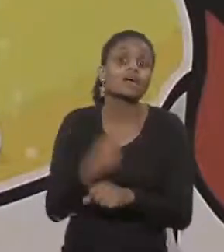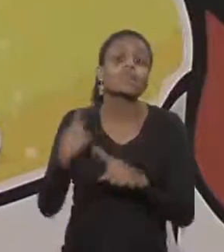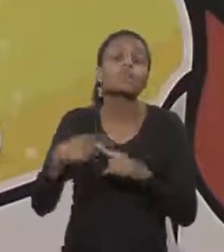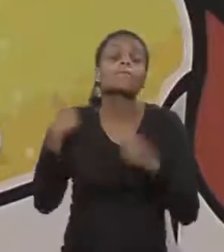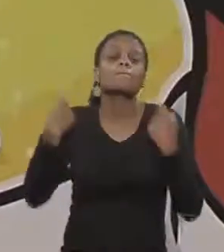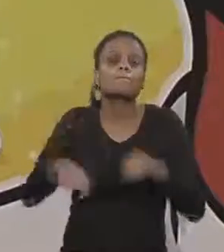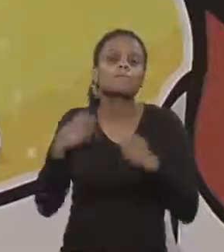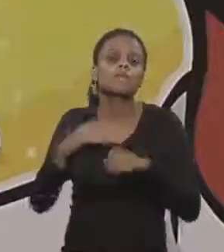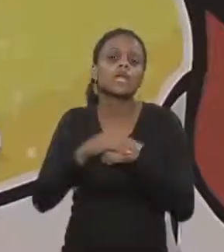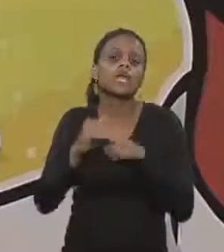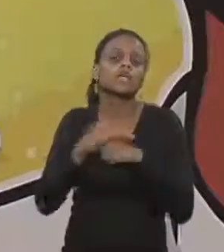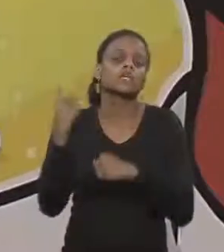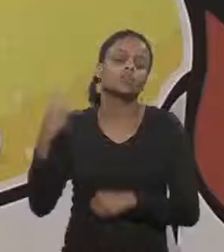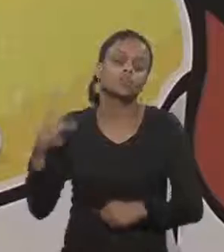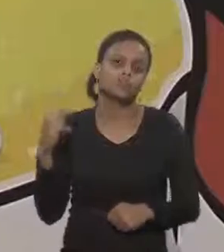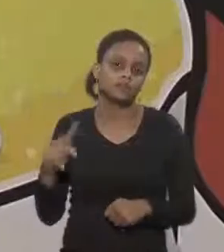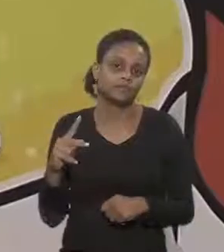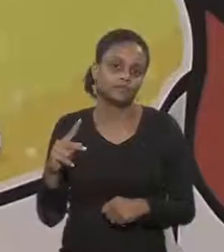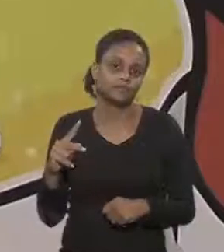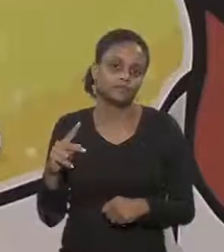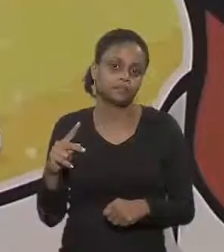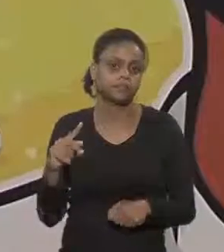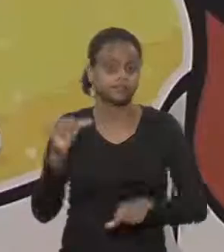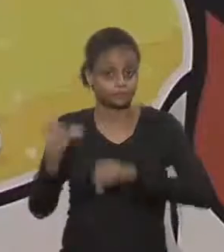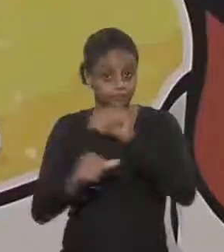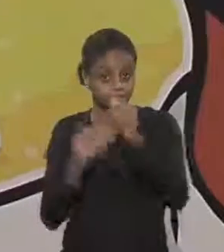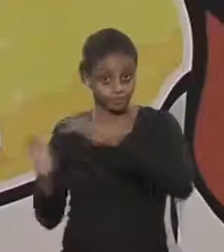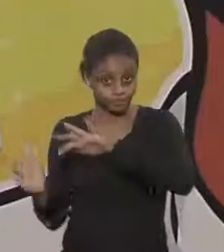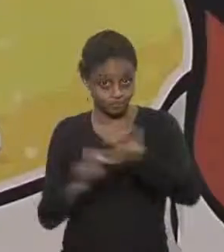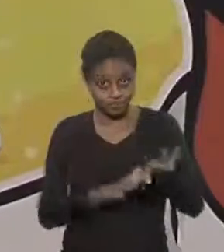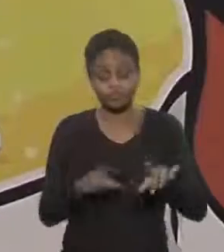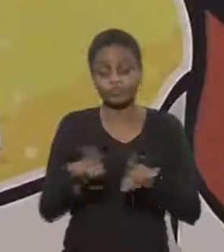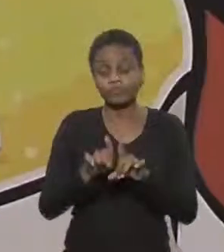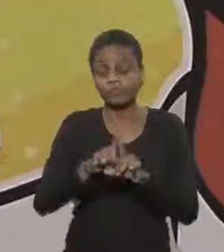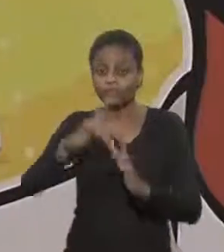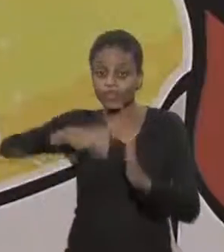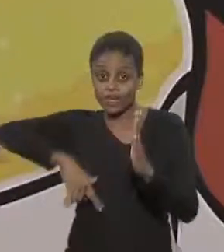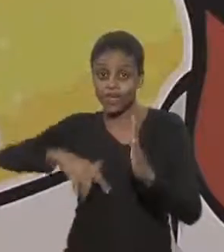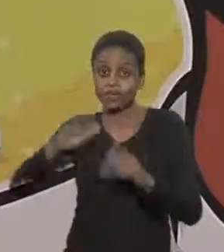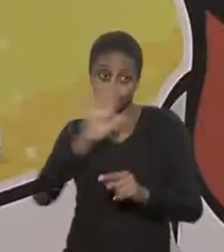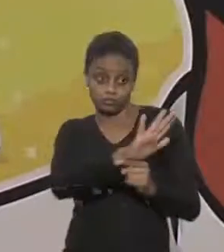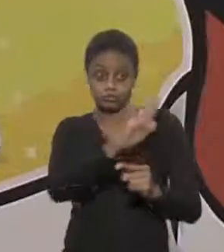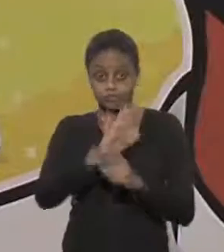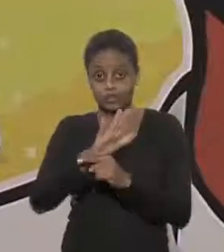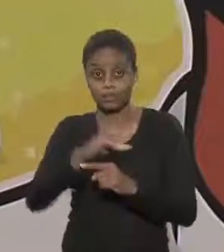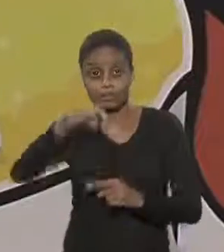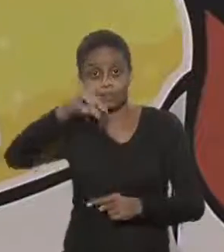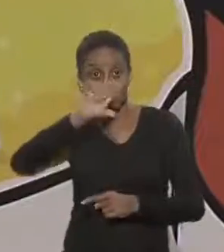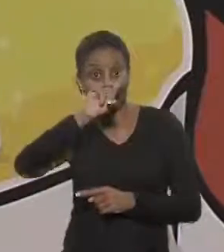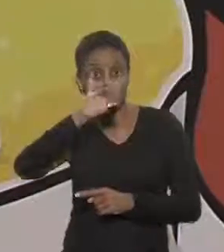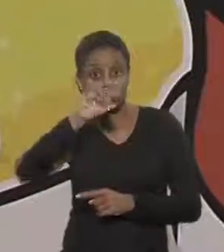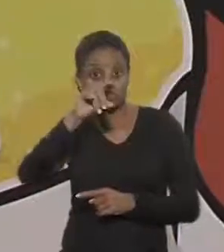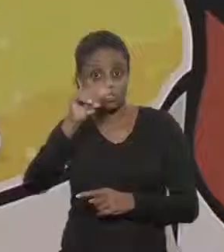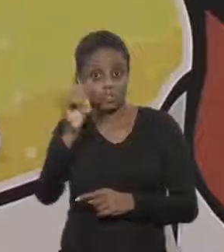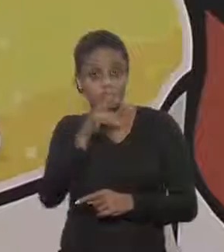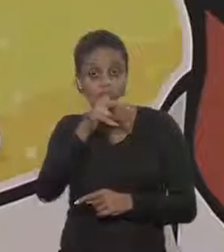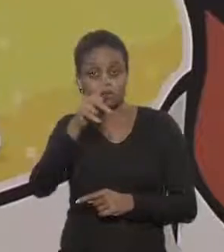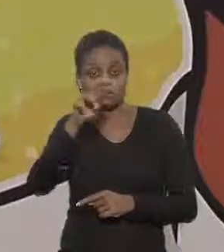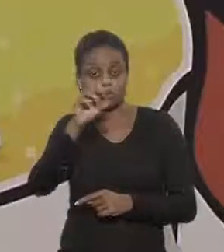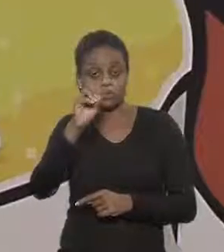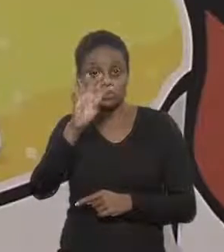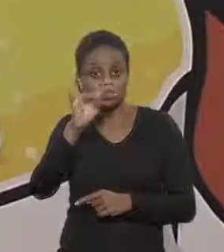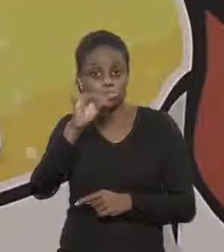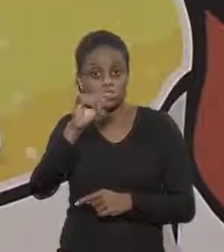uma dependência afetiva desses homens, né? Por outro lado, no que se refere à medida protetiva, eu acho que nós